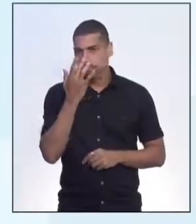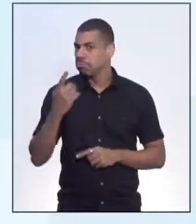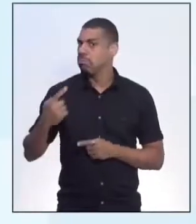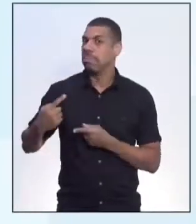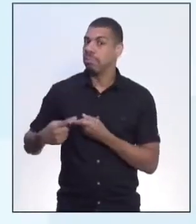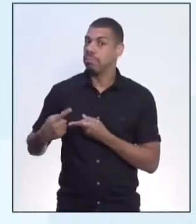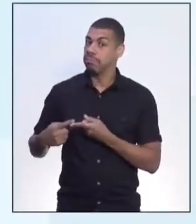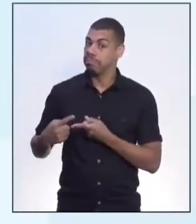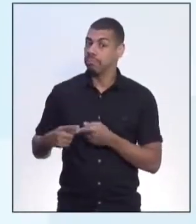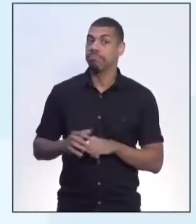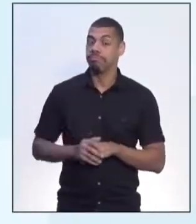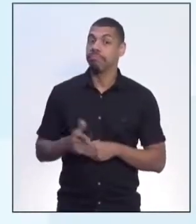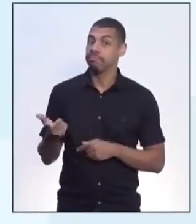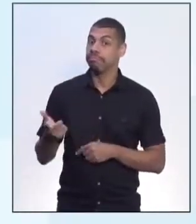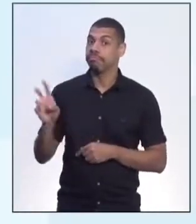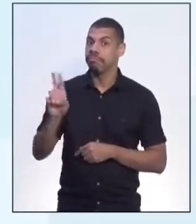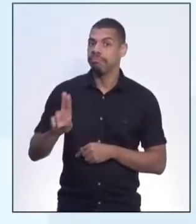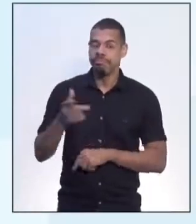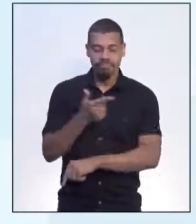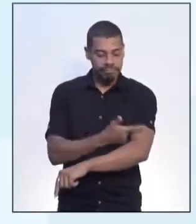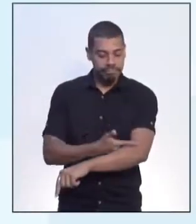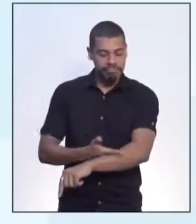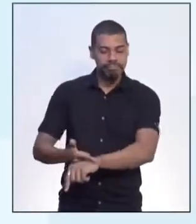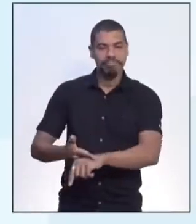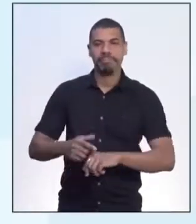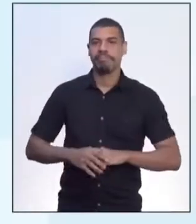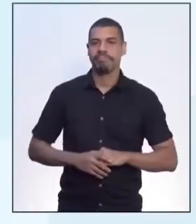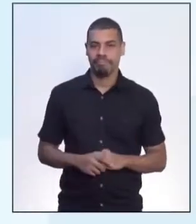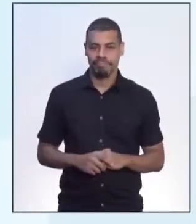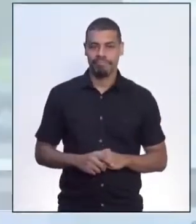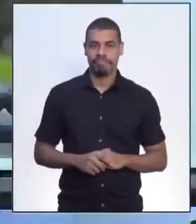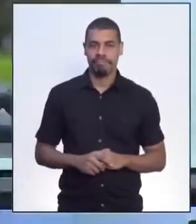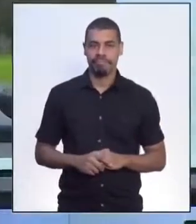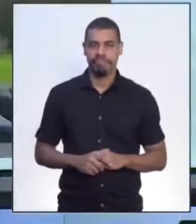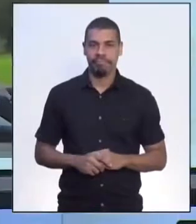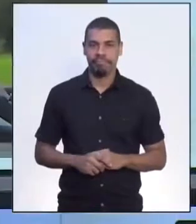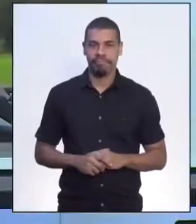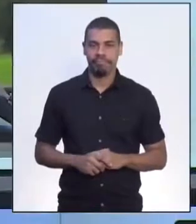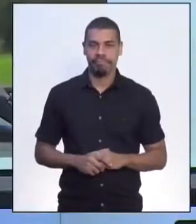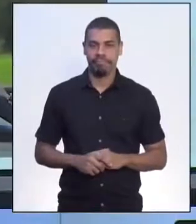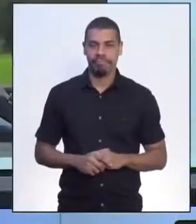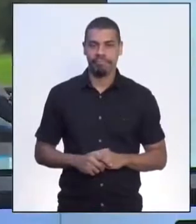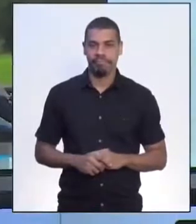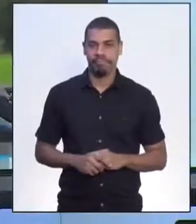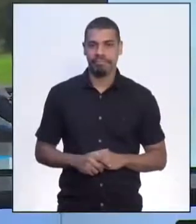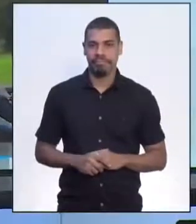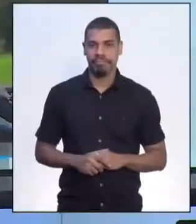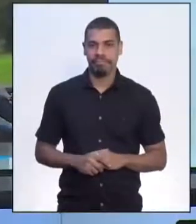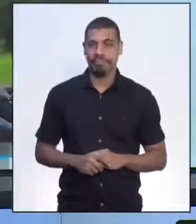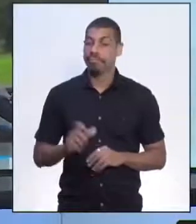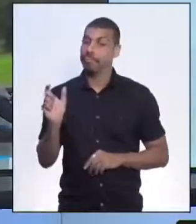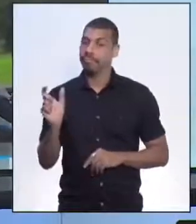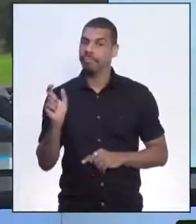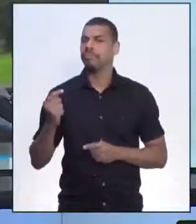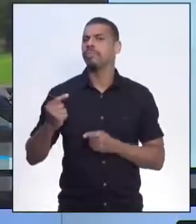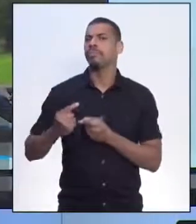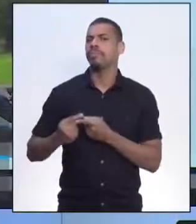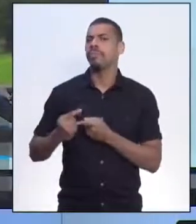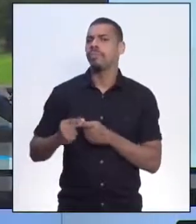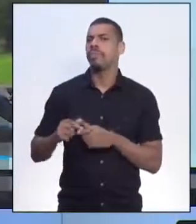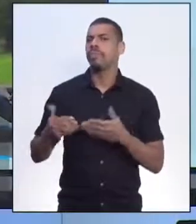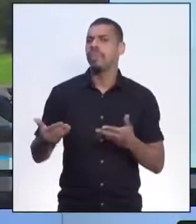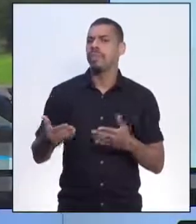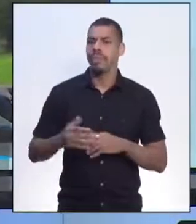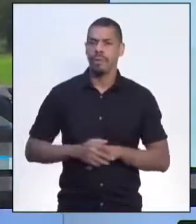is polite, porque ele é educado. Vamos lá. Então, o because, ele significa causa e efeito, não